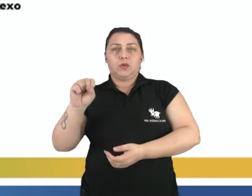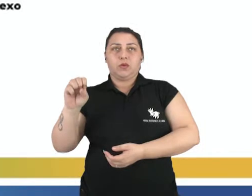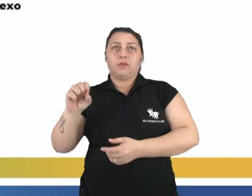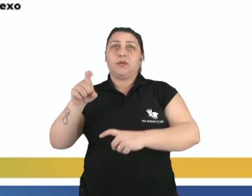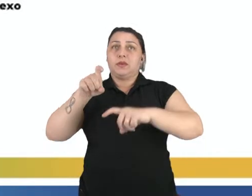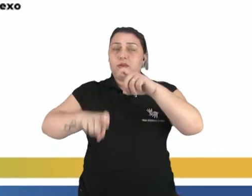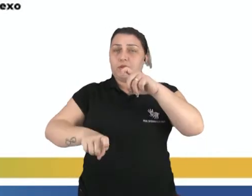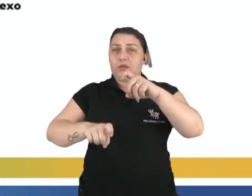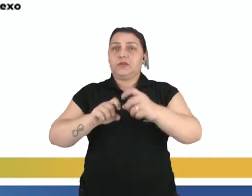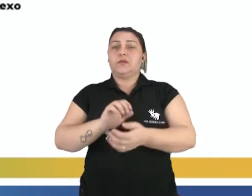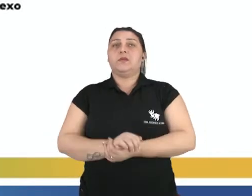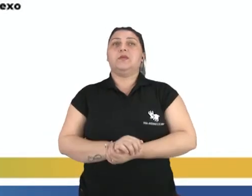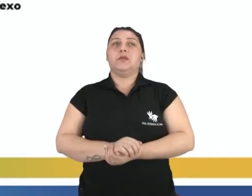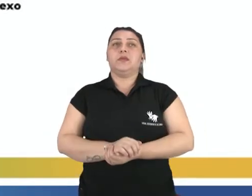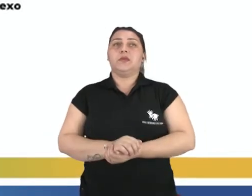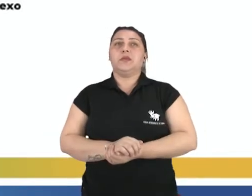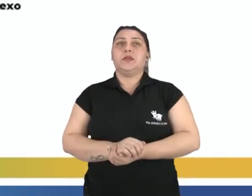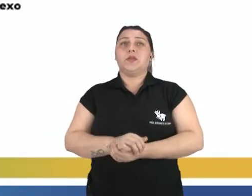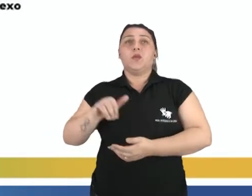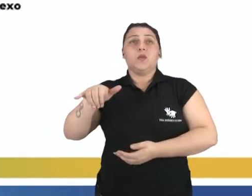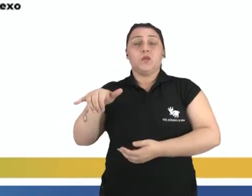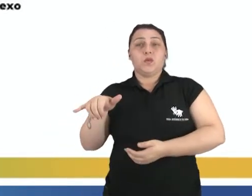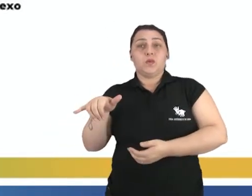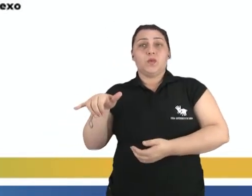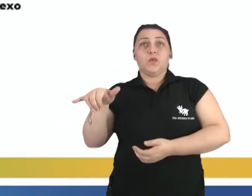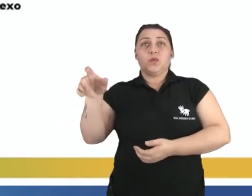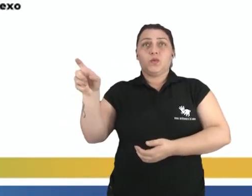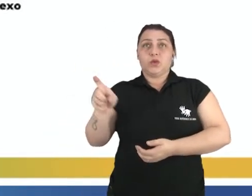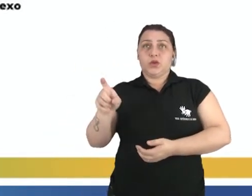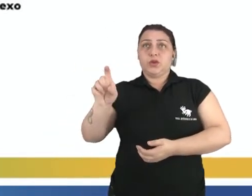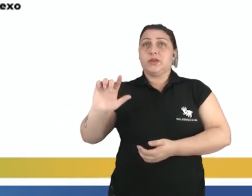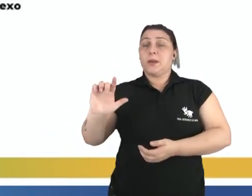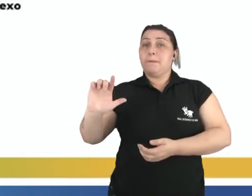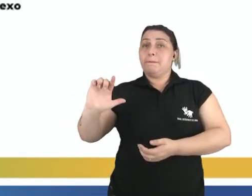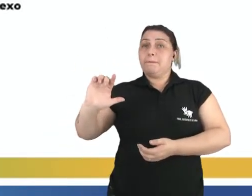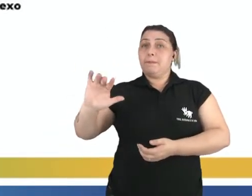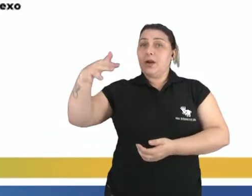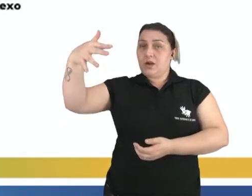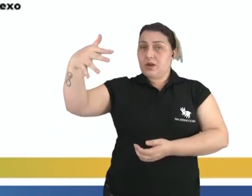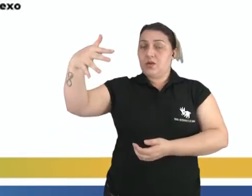como esses são os cromossomos sexuais, o X ele é maior,